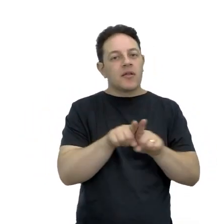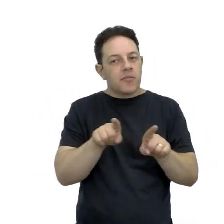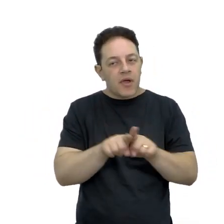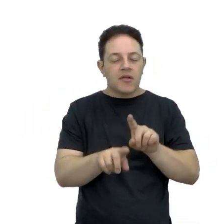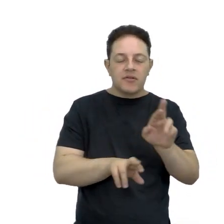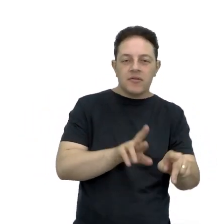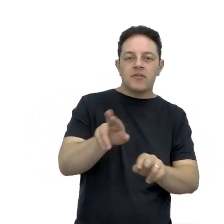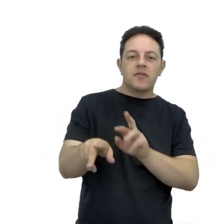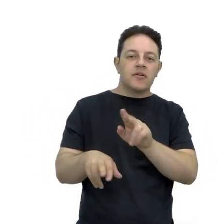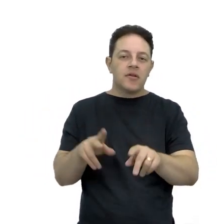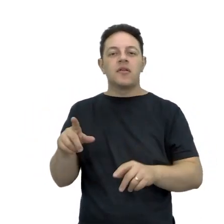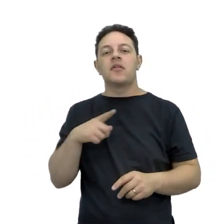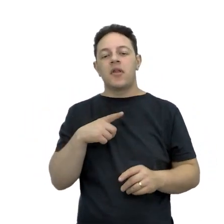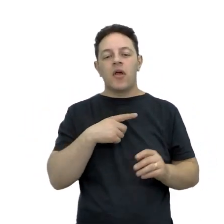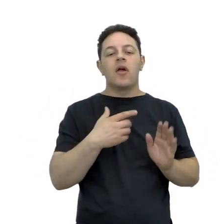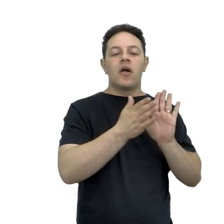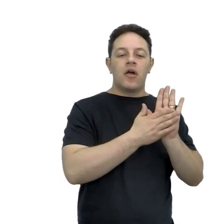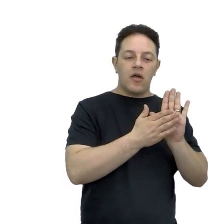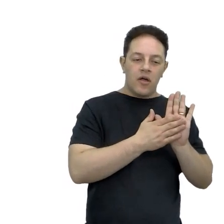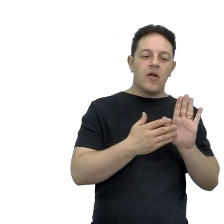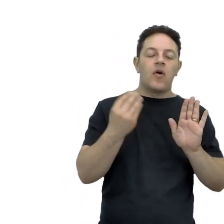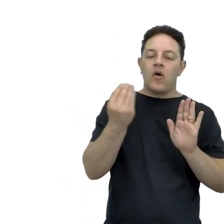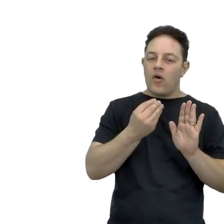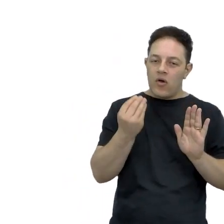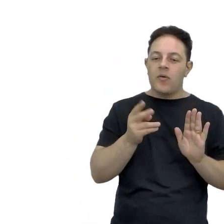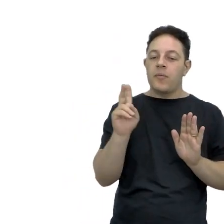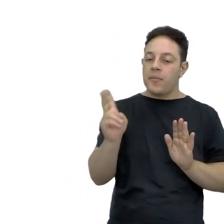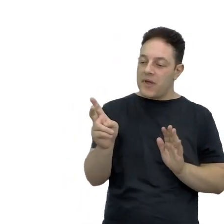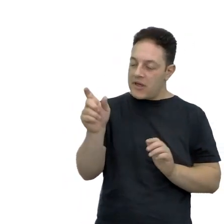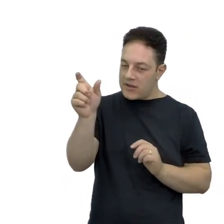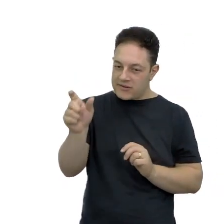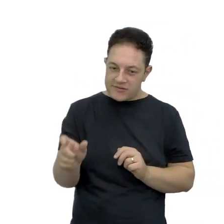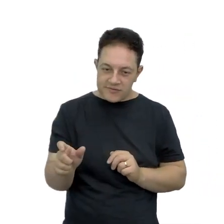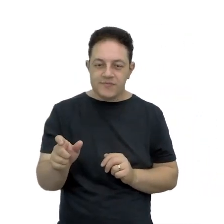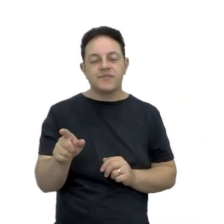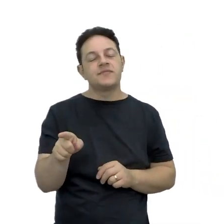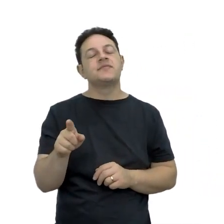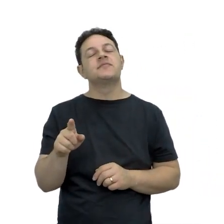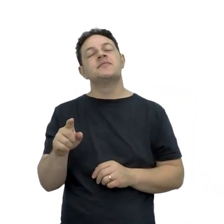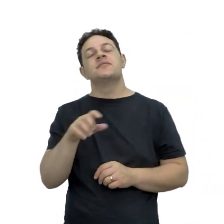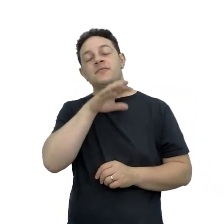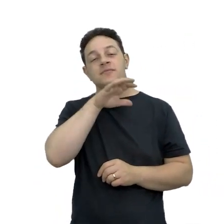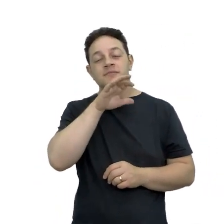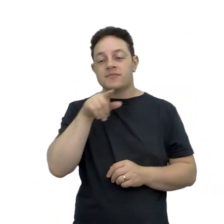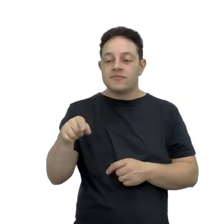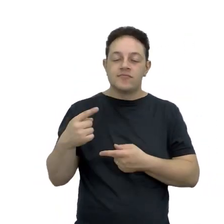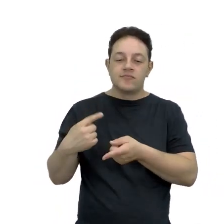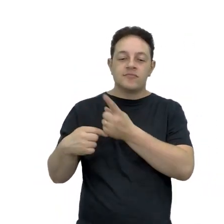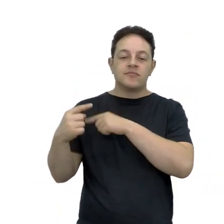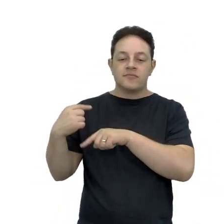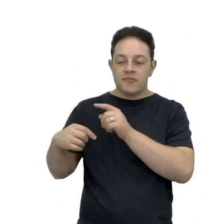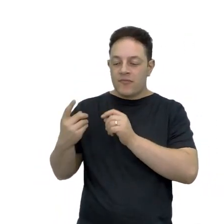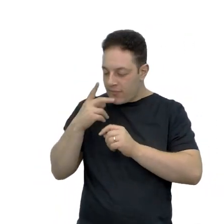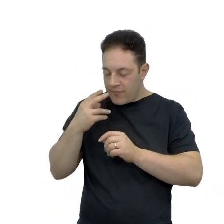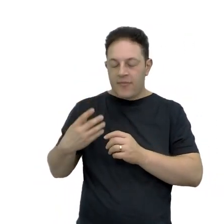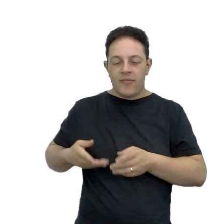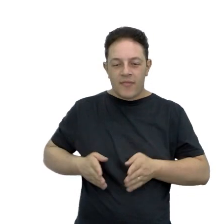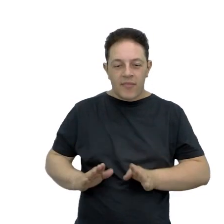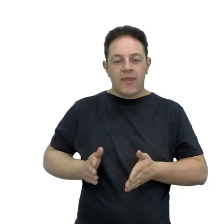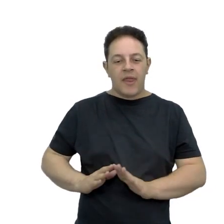seleção natural sobre a variante de uma mesma espécie resultante do processo